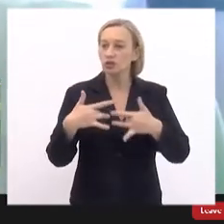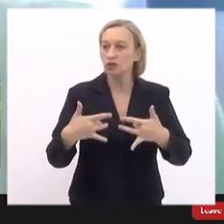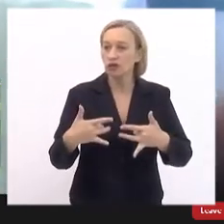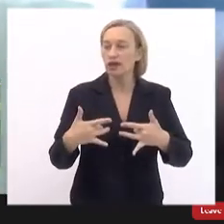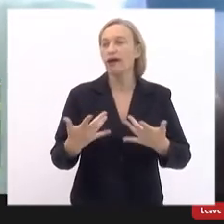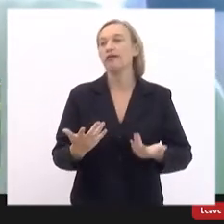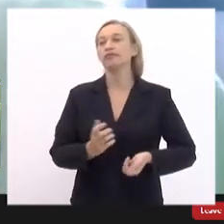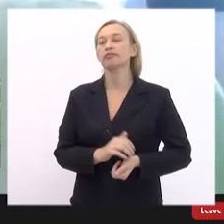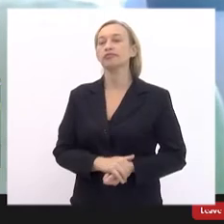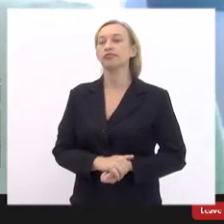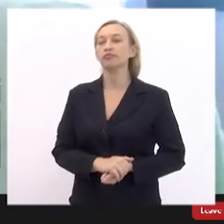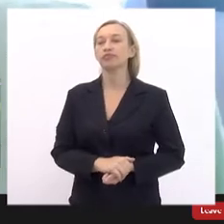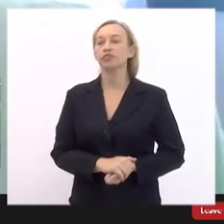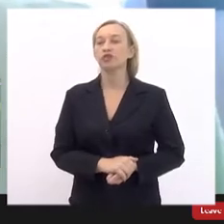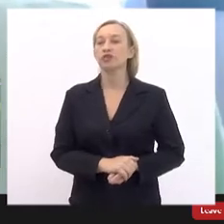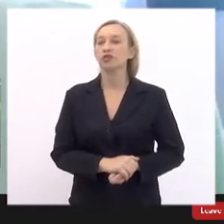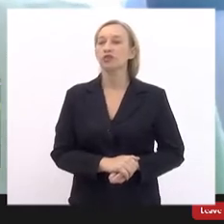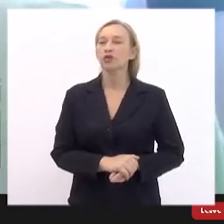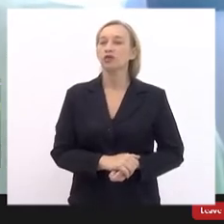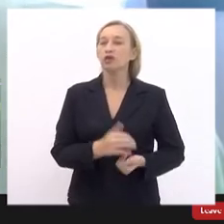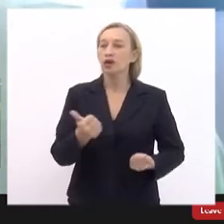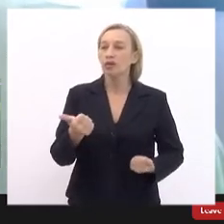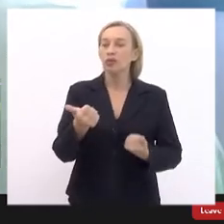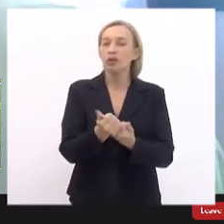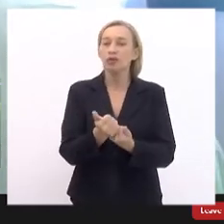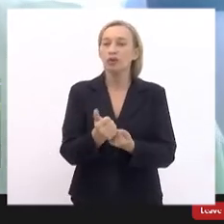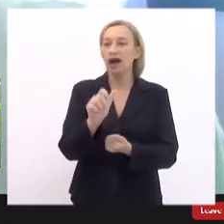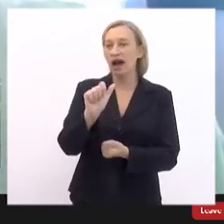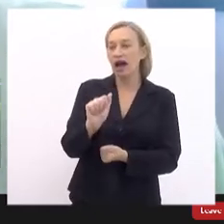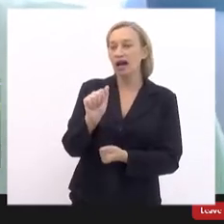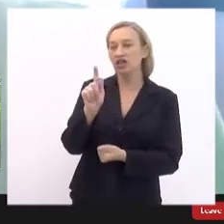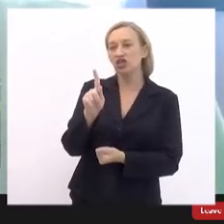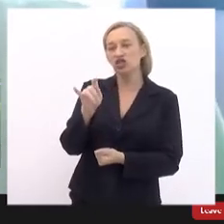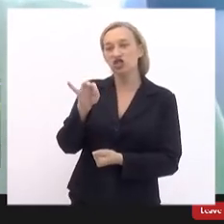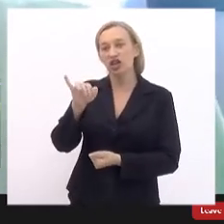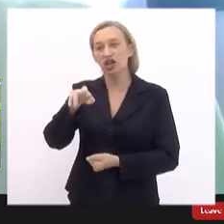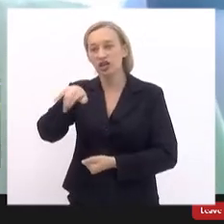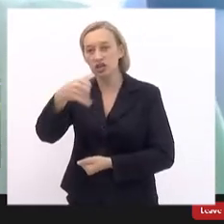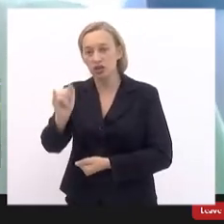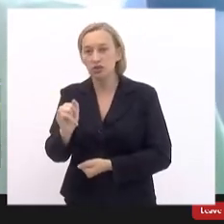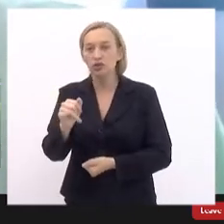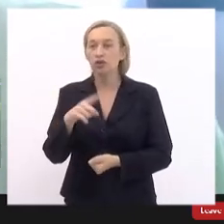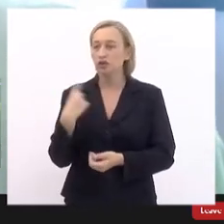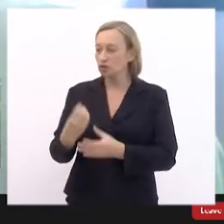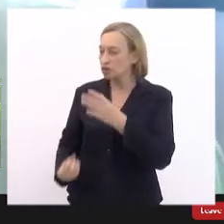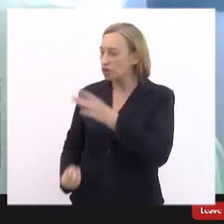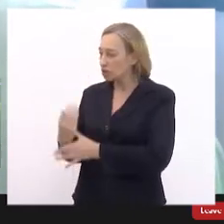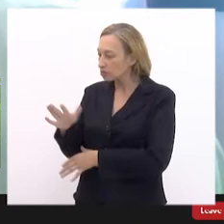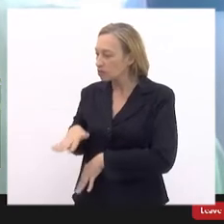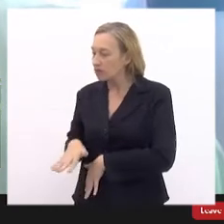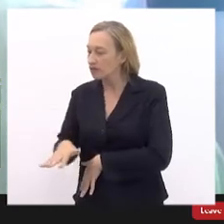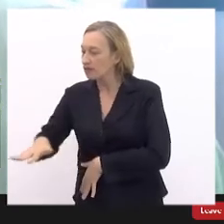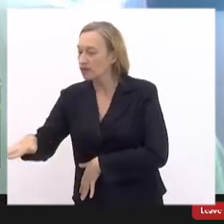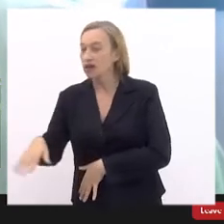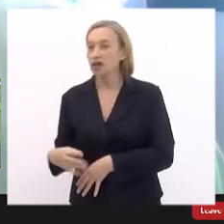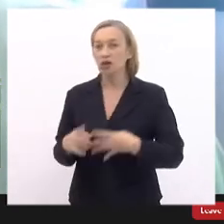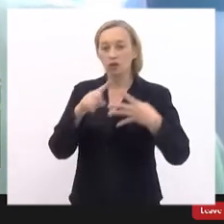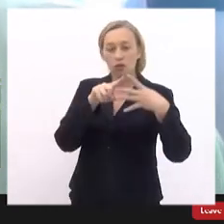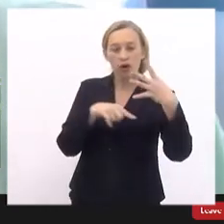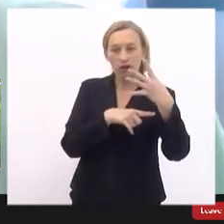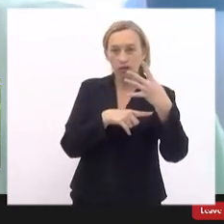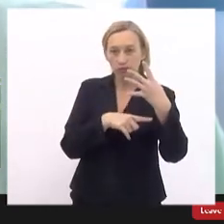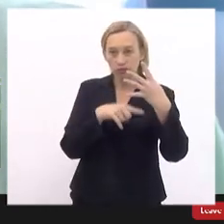foram patrocinados pela AGRIO. Por exemplo, nós criamos nas favelas, nas comunidades, 4 linhas de